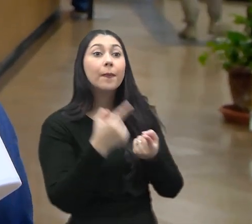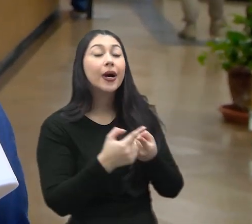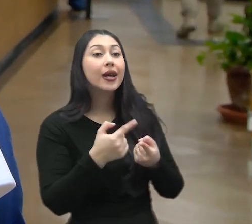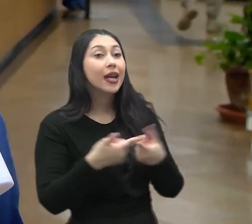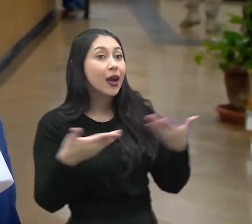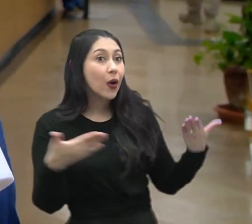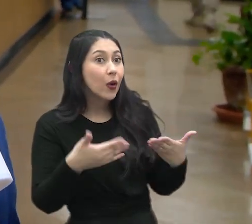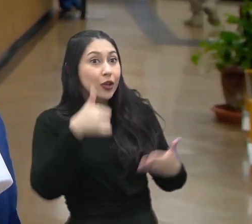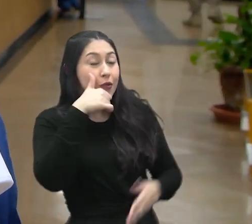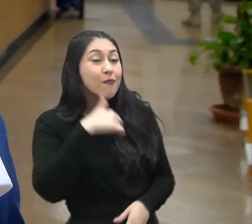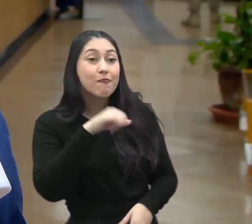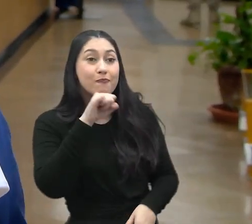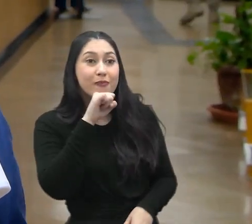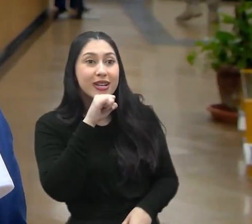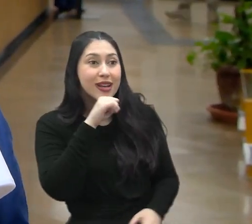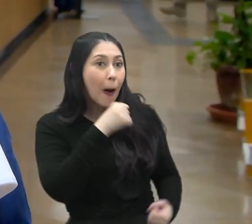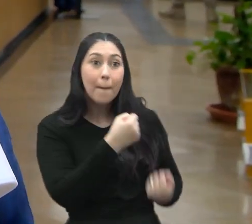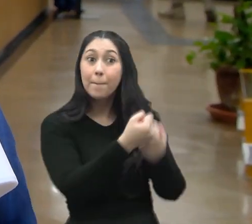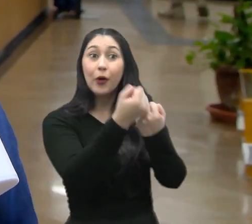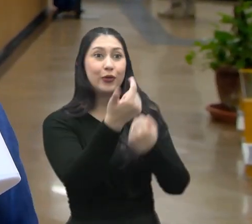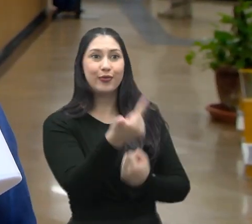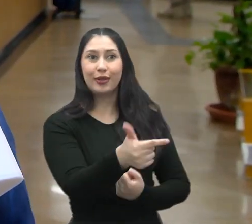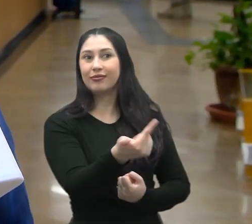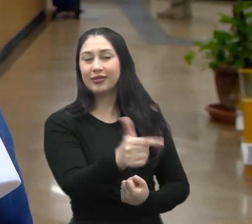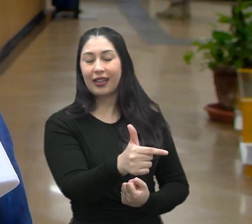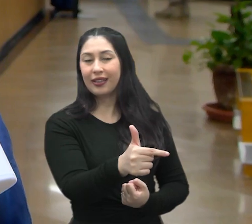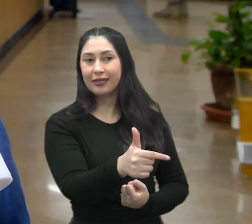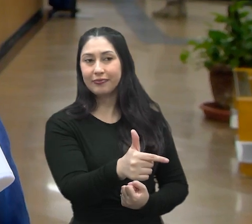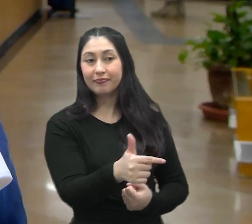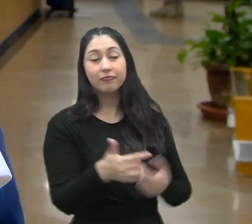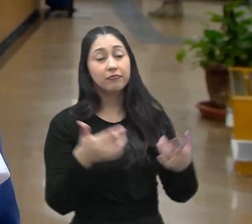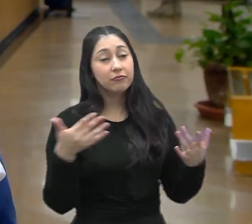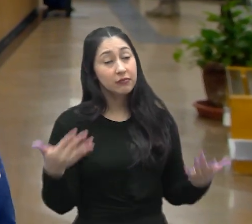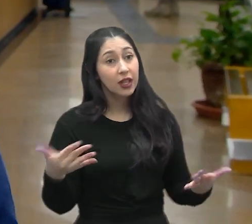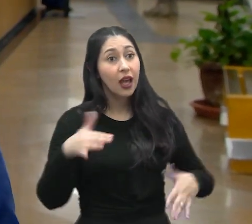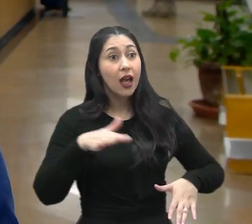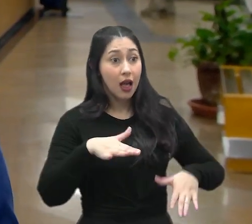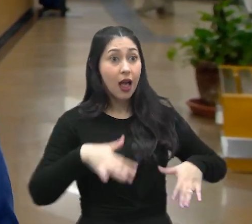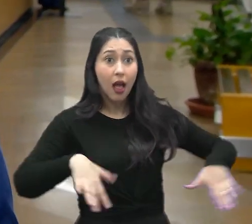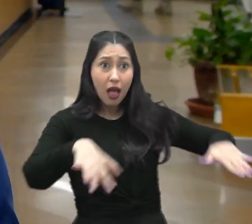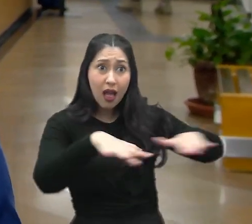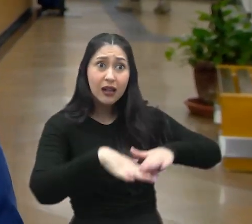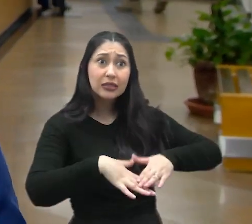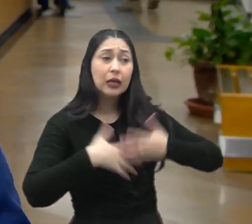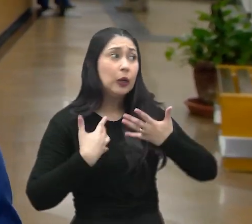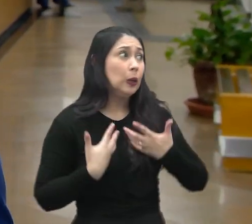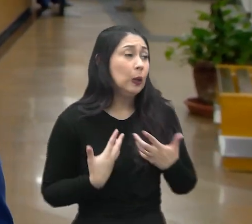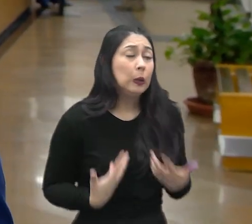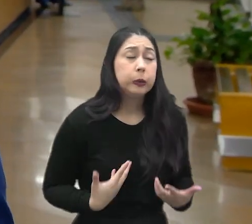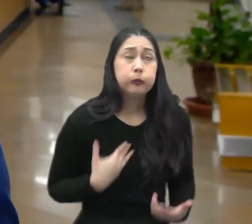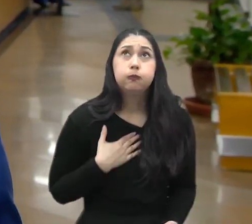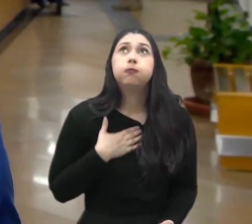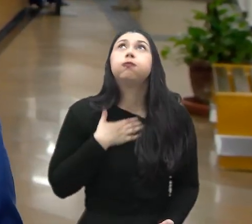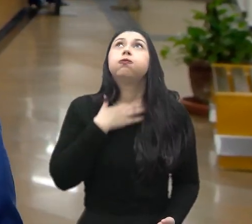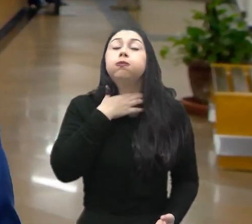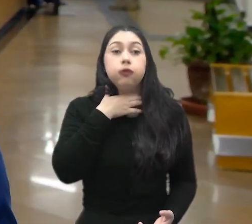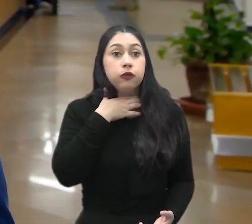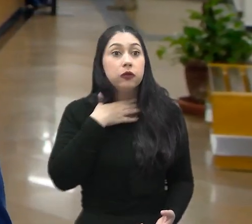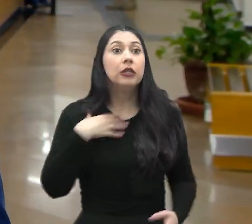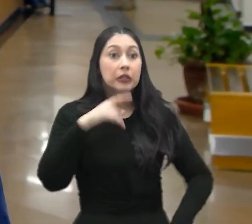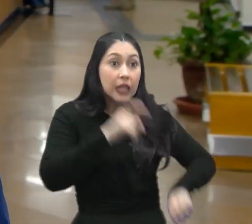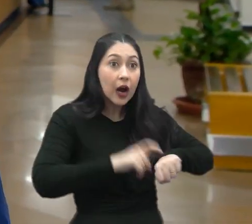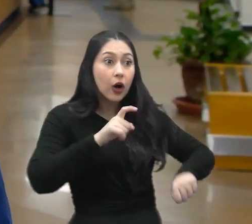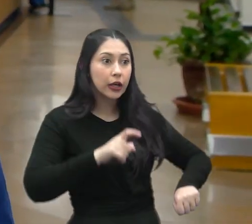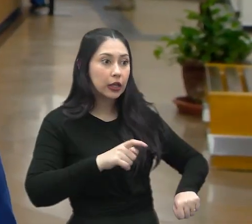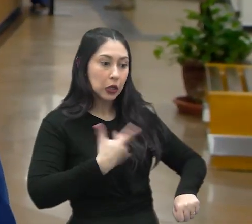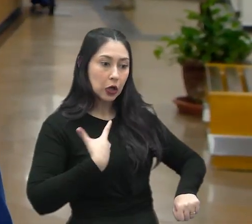especificamente desse gargalho onde as mães não têm aonde buscar um socorro. Né? Como eu disse, elas estão sufocadas, elas no momento